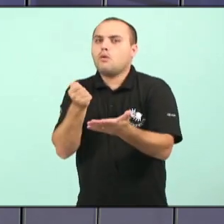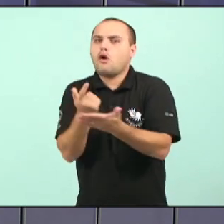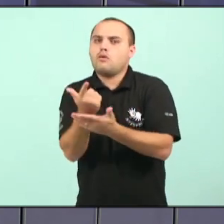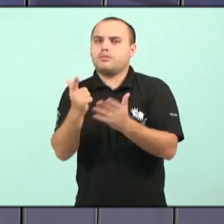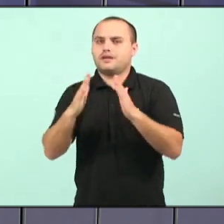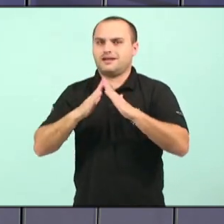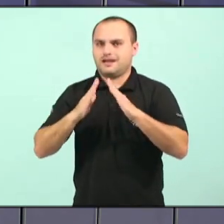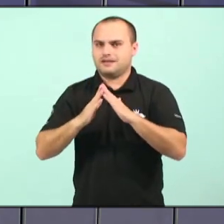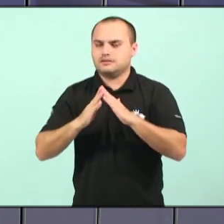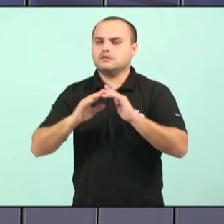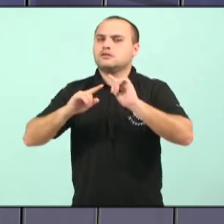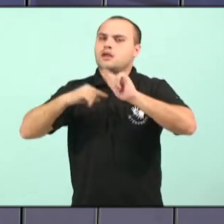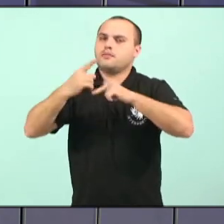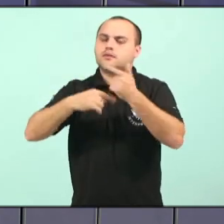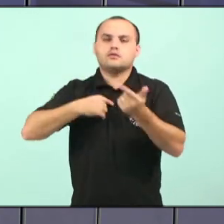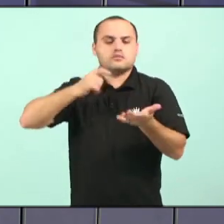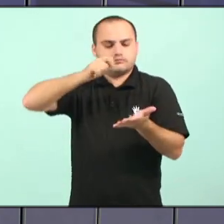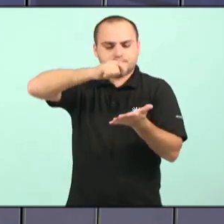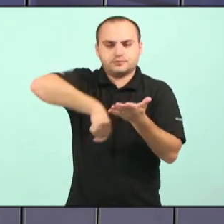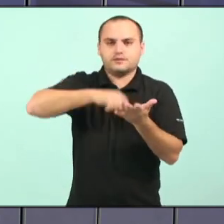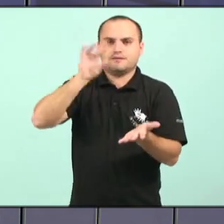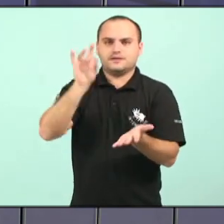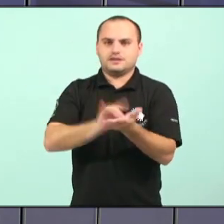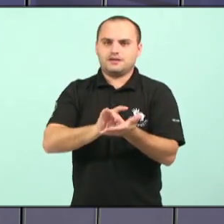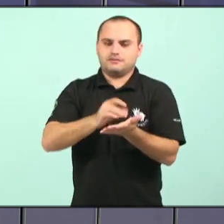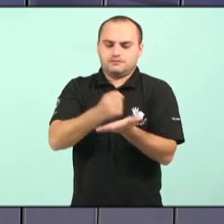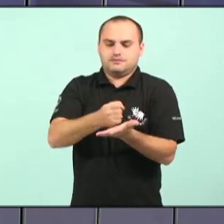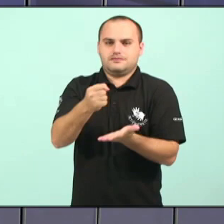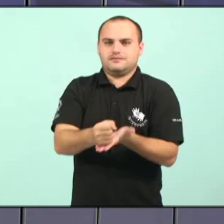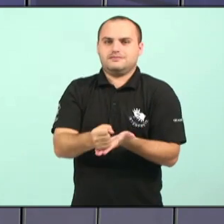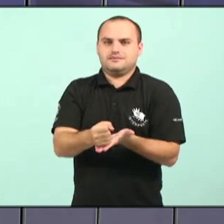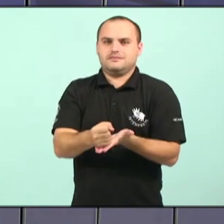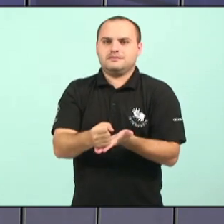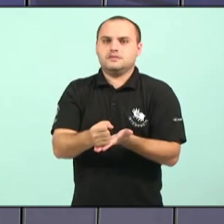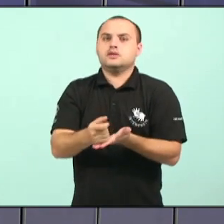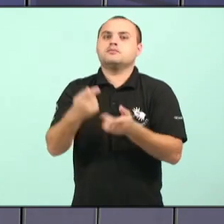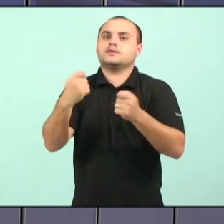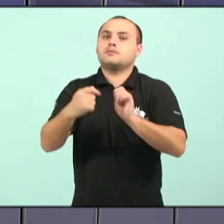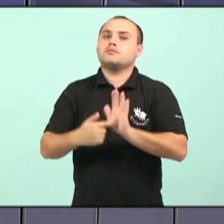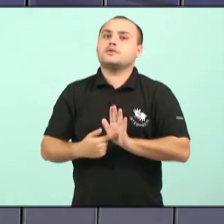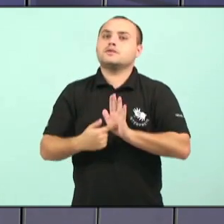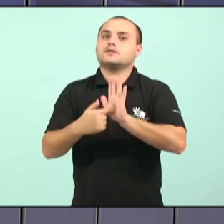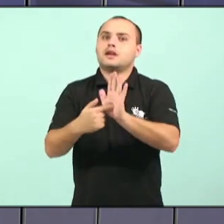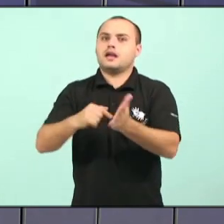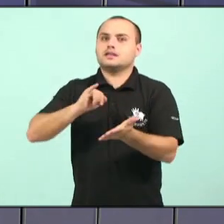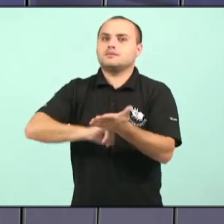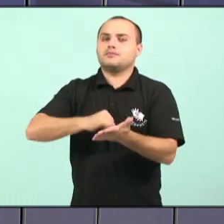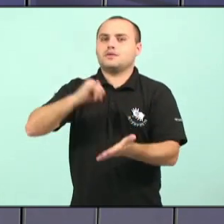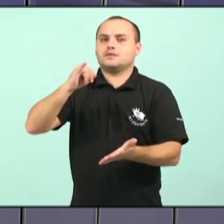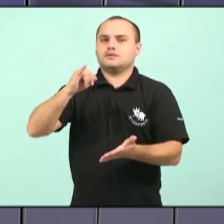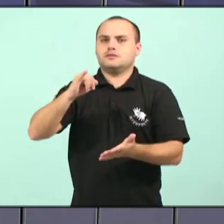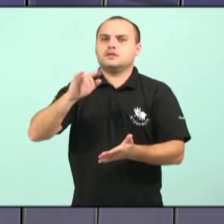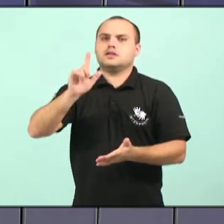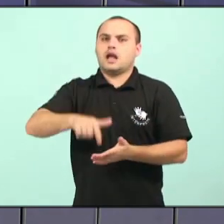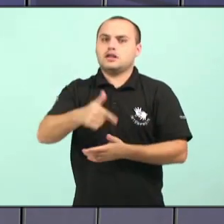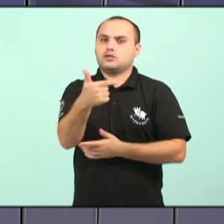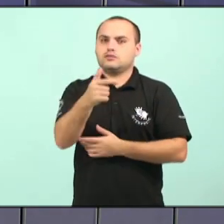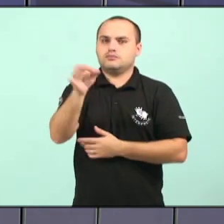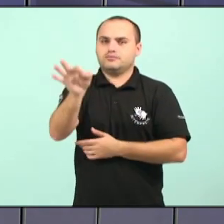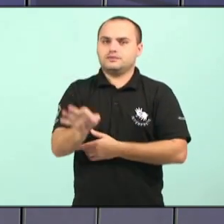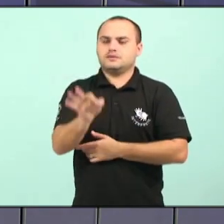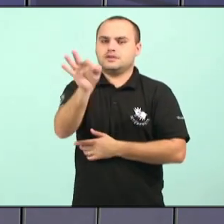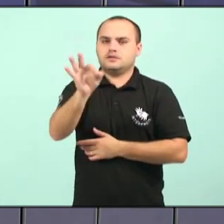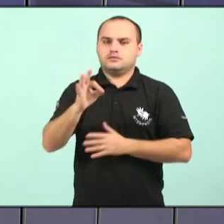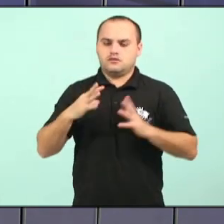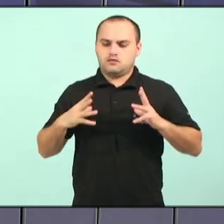a sua escritura posterior no cartório. Então, você precisa apresentar lá no cartório o pagamento desse imposto na prefeitura, que corresponde a 2% do valor